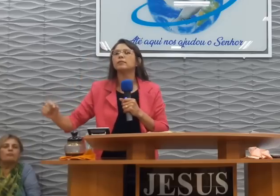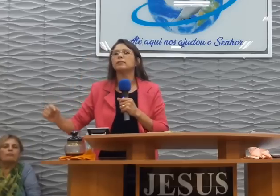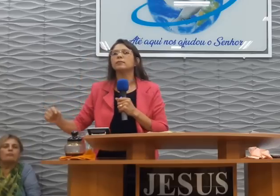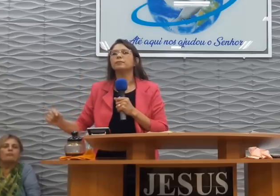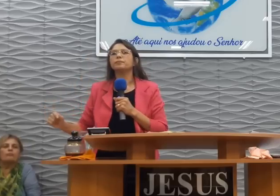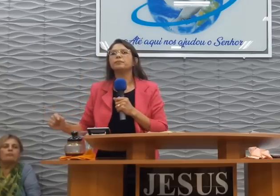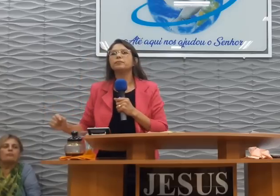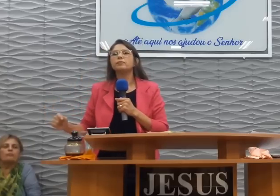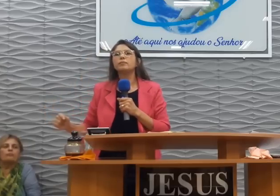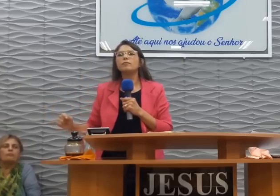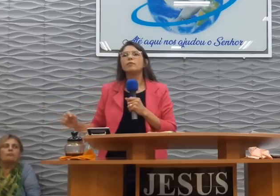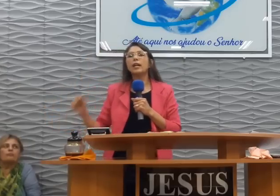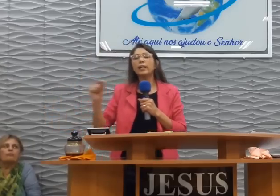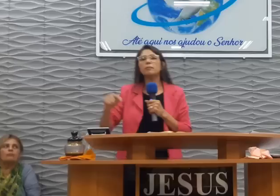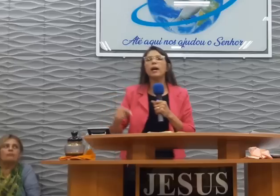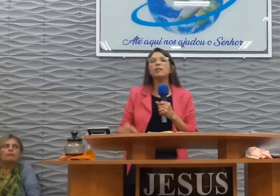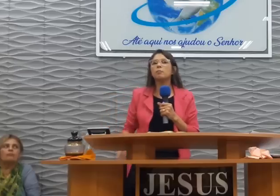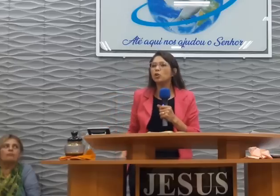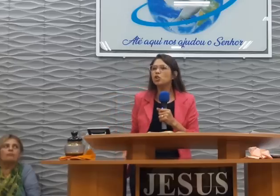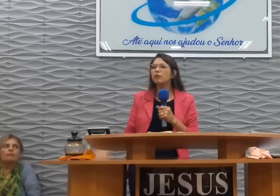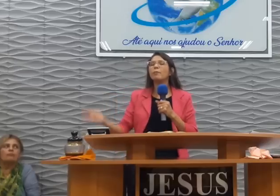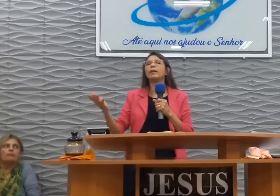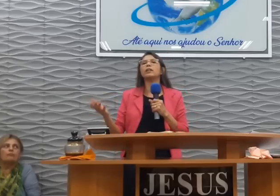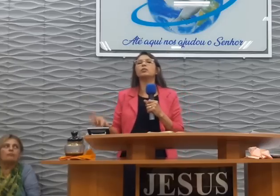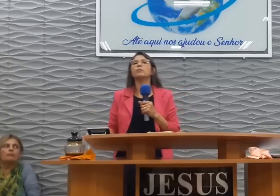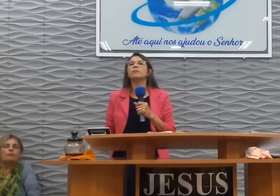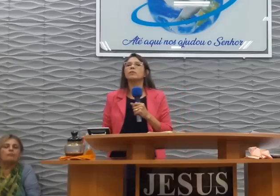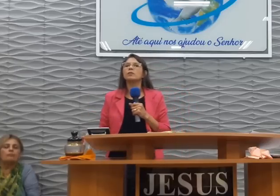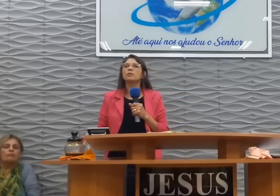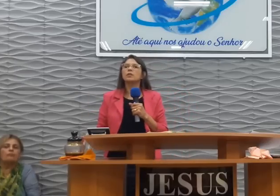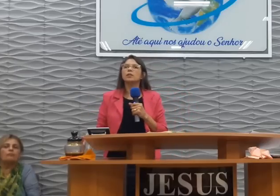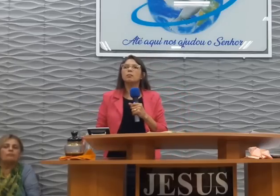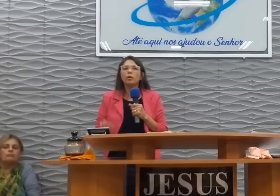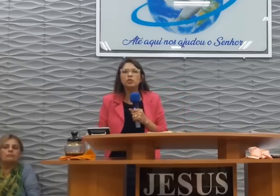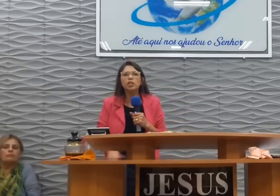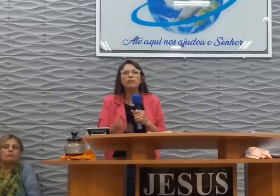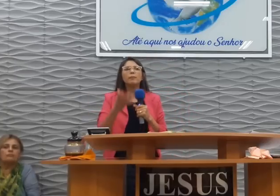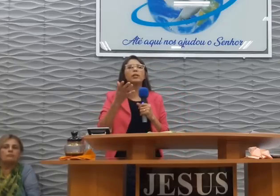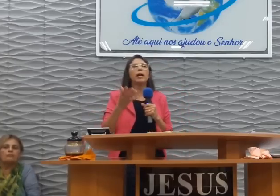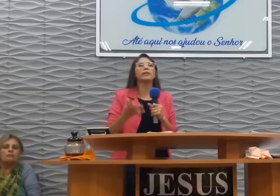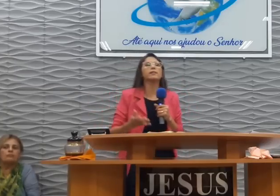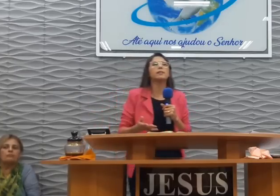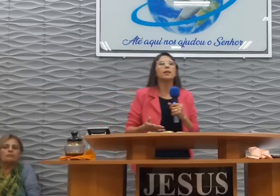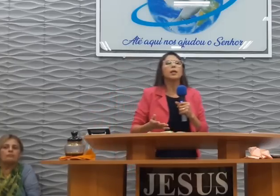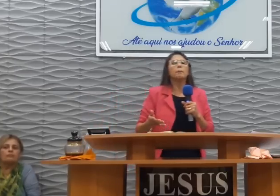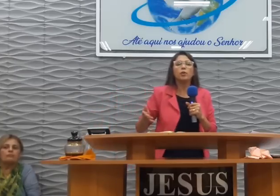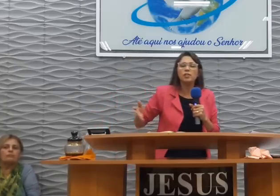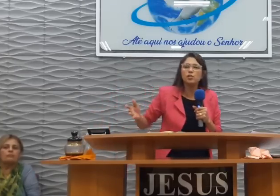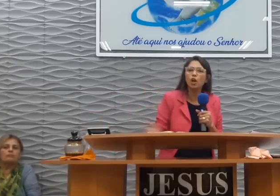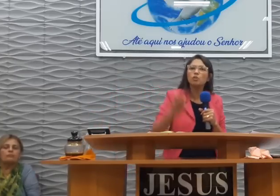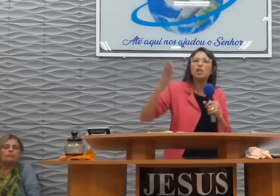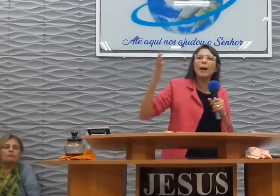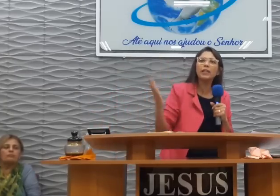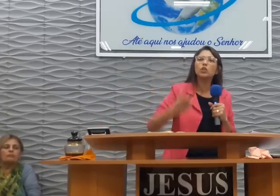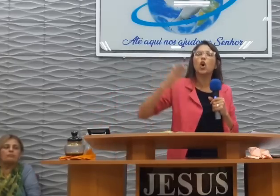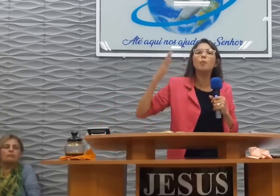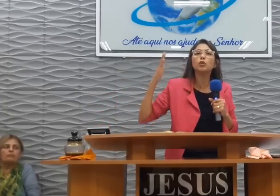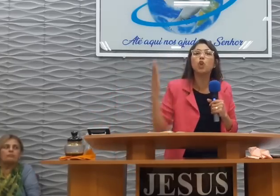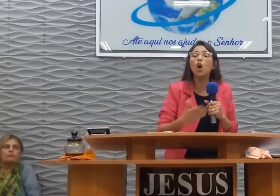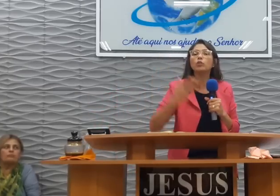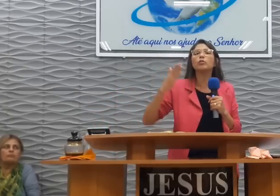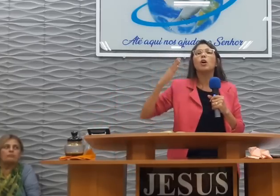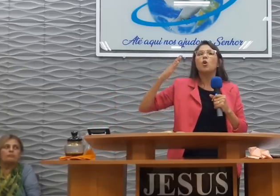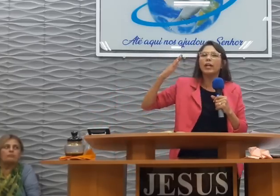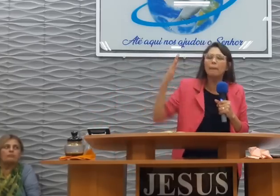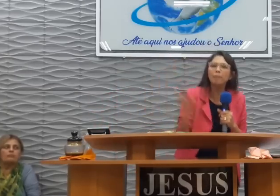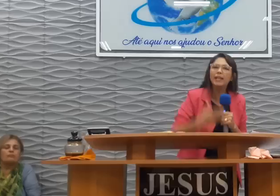aprender. Está ganhando mais? Motiva o marido. Motiva mulheres. Posiciona o seu marido como